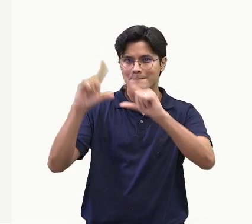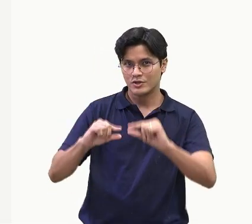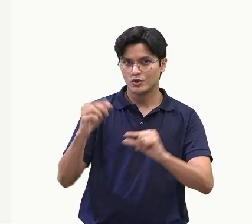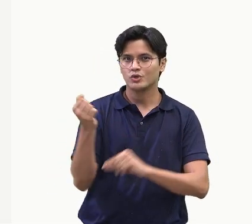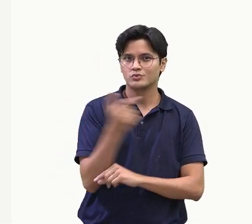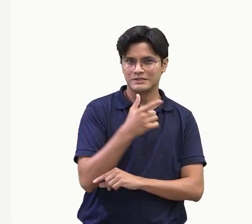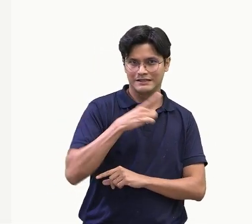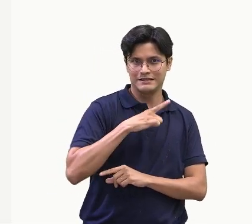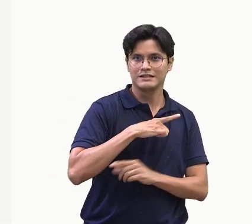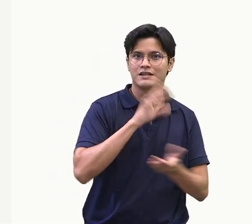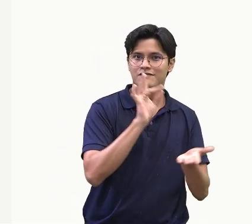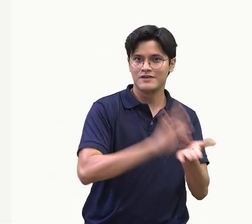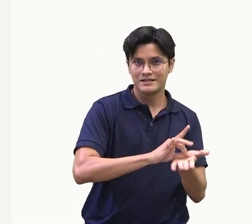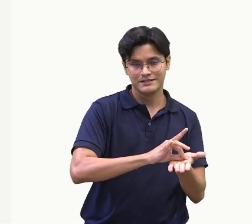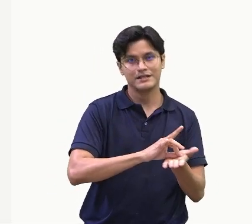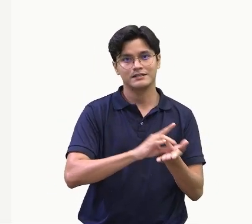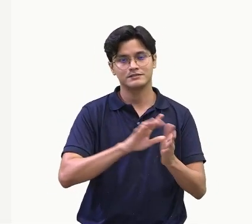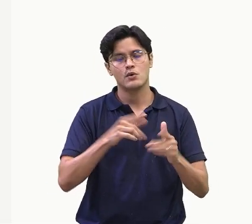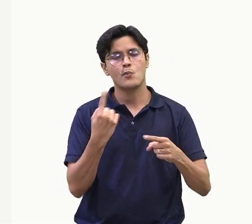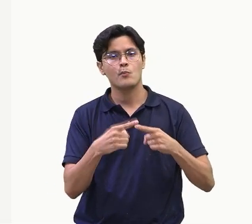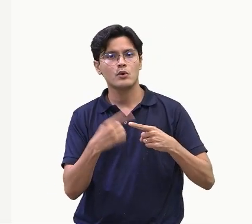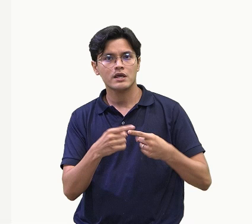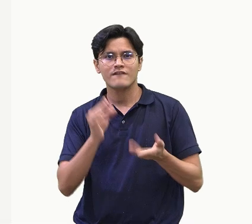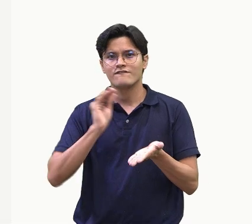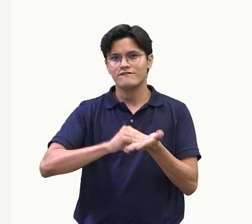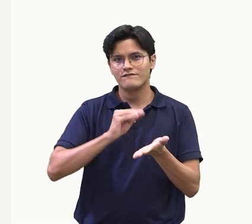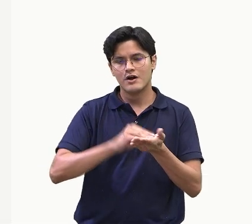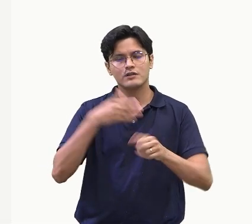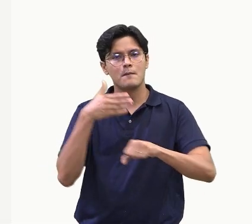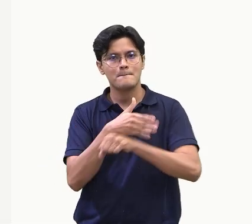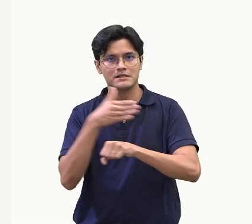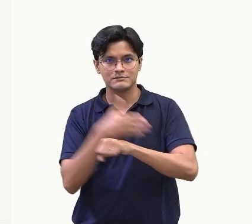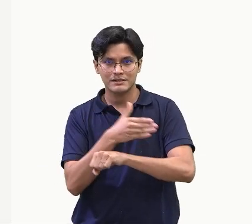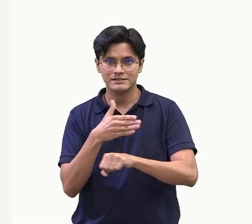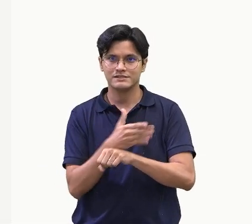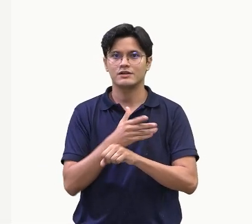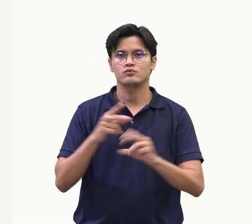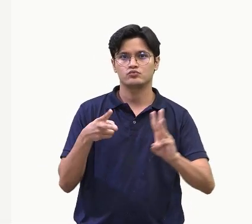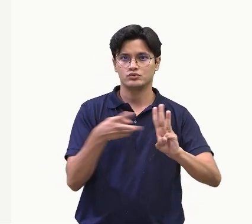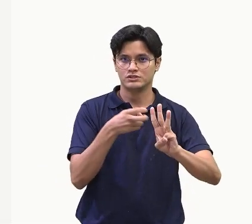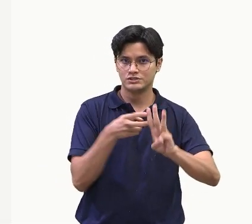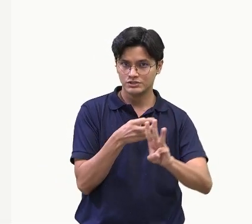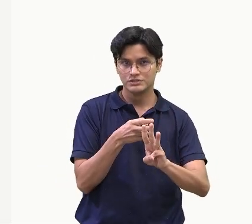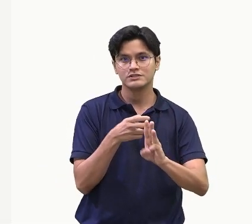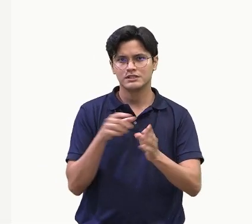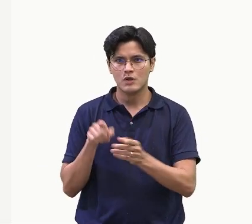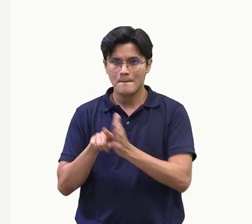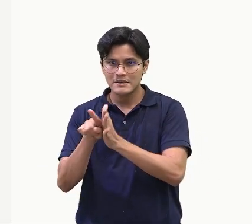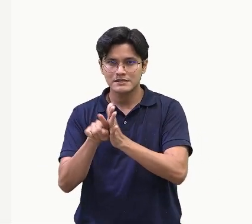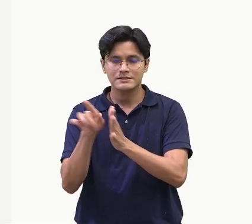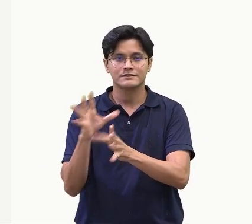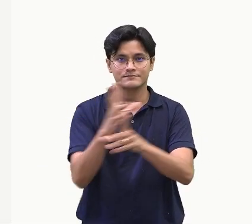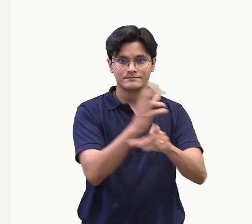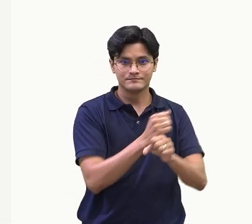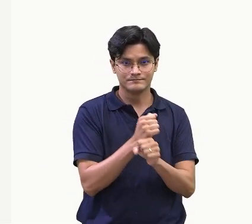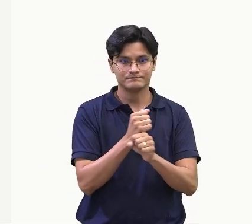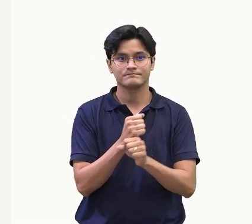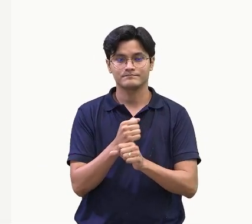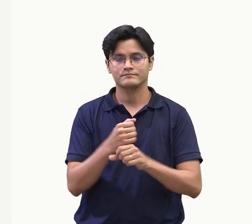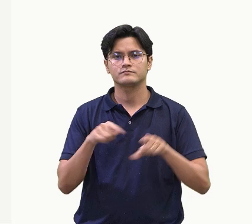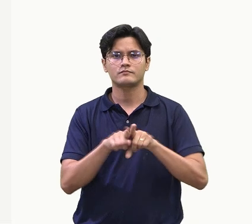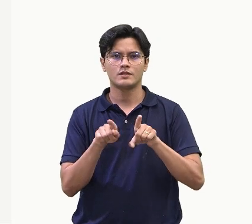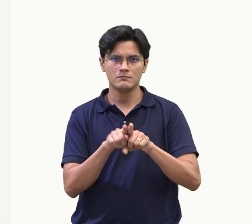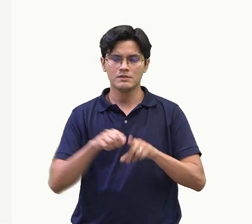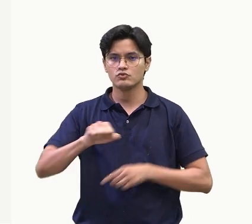participação indígena nos censos oficiais. A luta por direitos territoriais e culturais, a gente verificou o território deles.